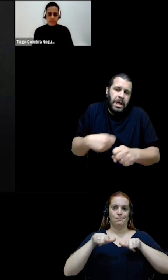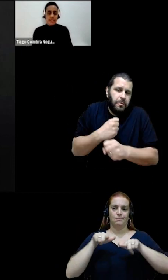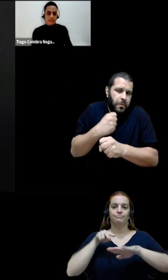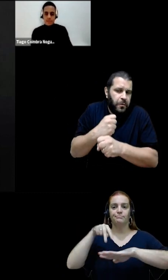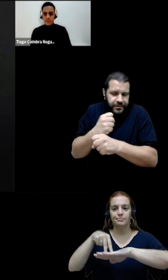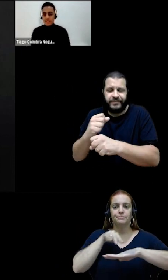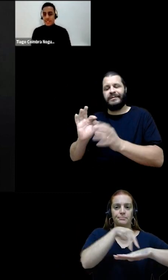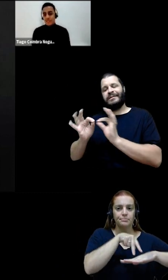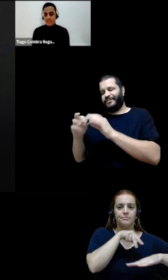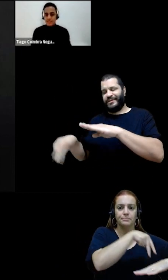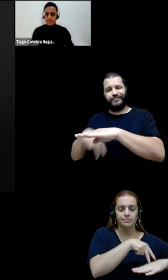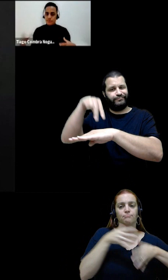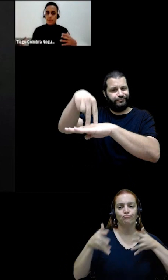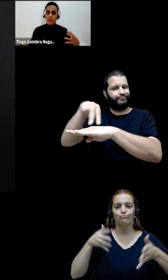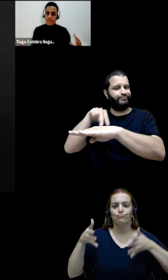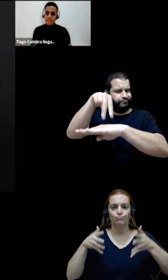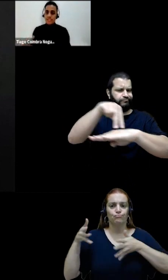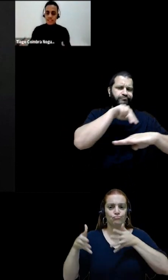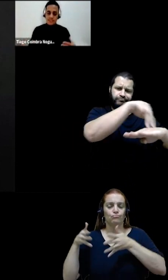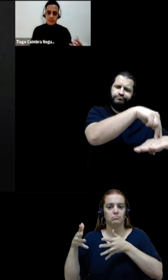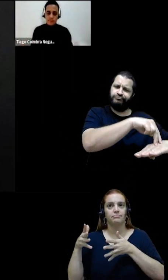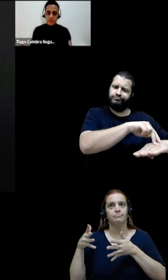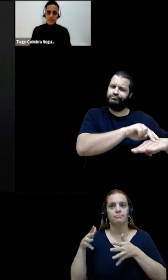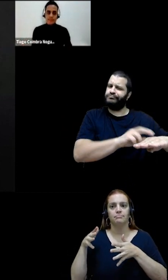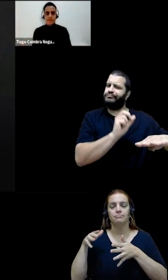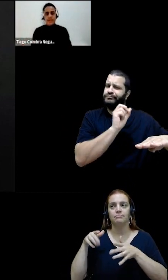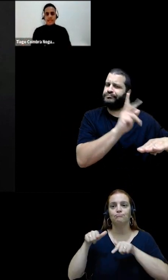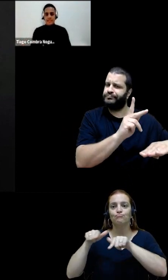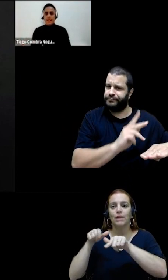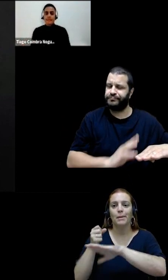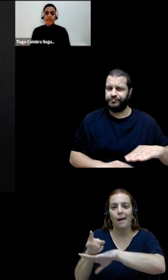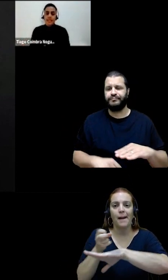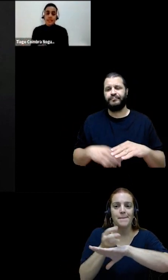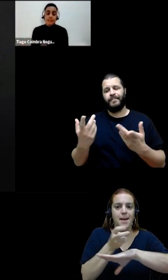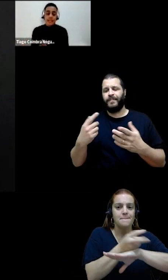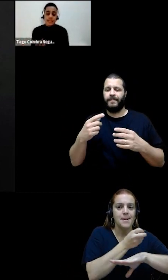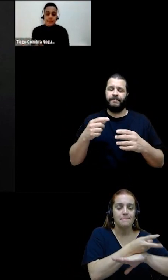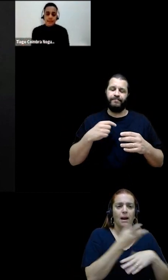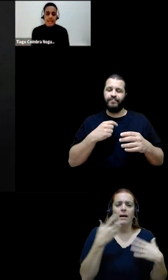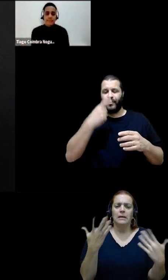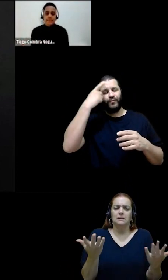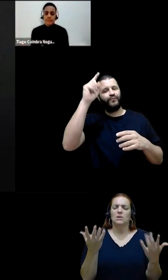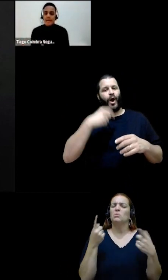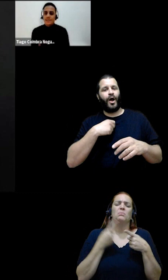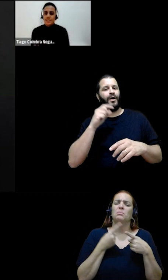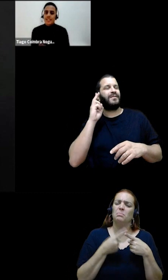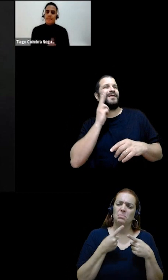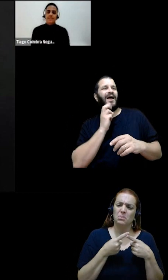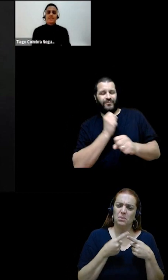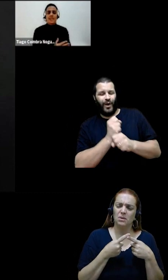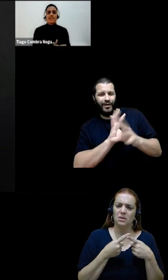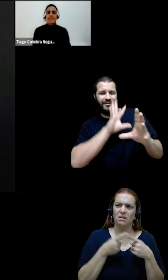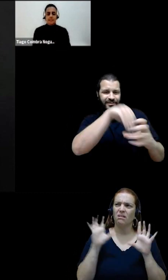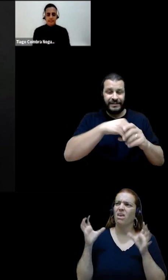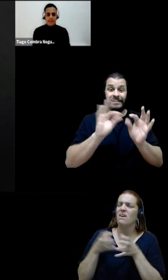e os intérpretes de língua de sinais cada vez mais vão estando e ocupando esses lugares, né? Então, por que também olhar para o trabalho de